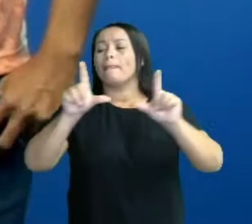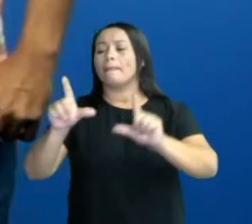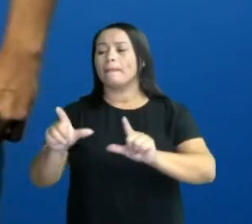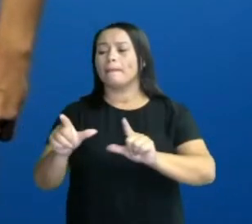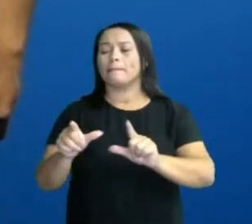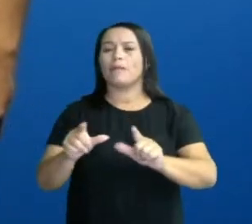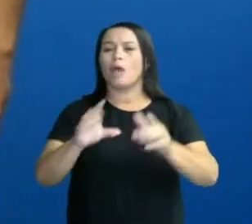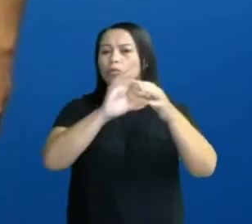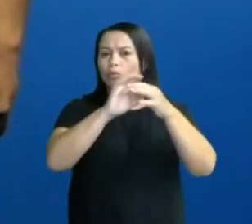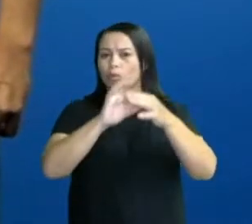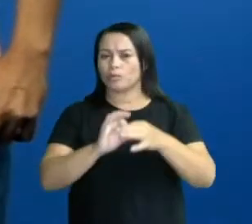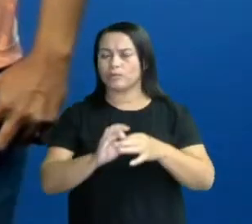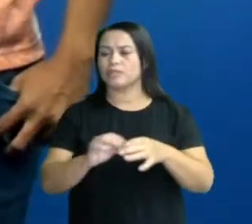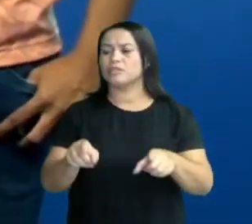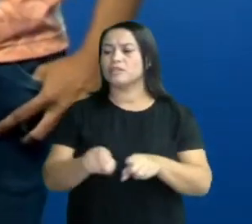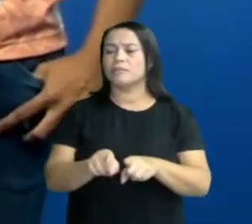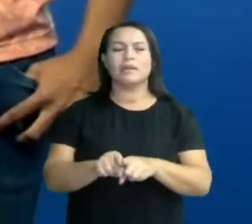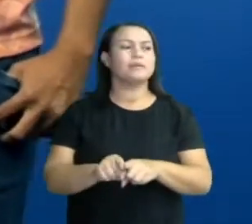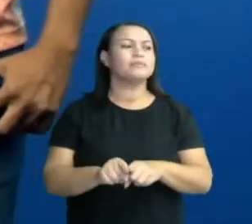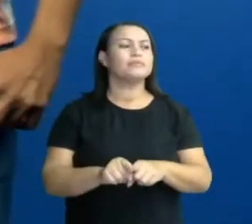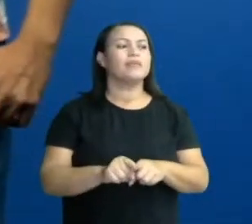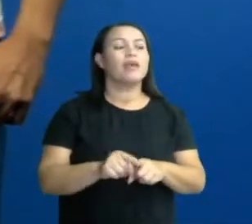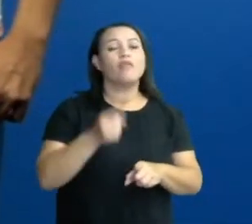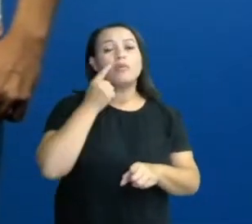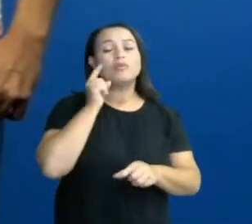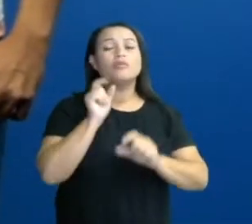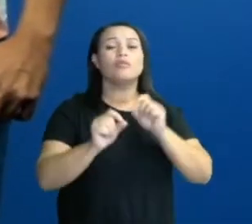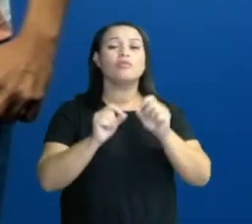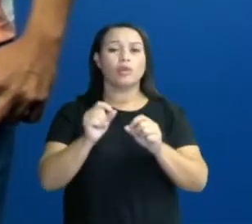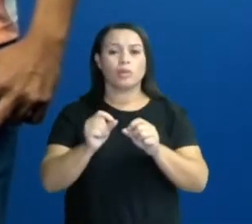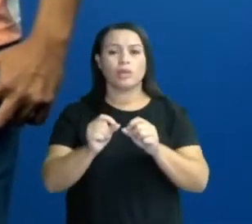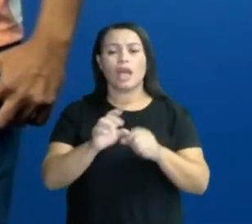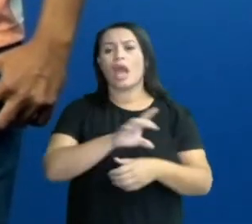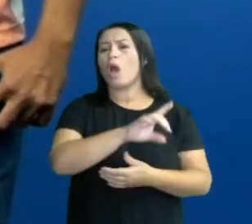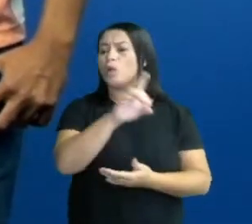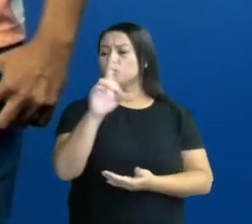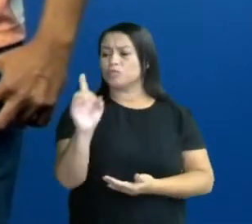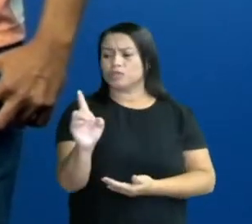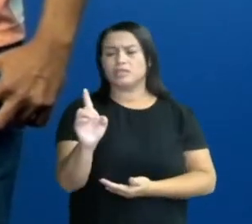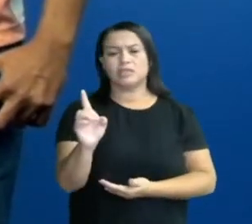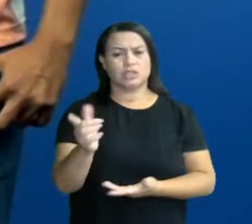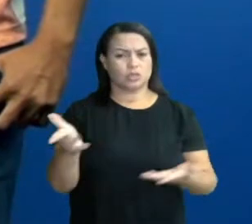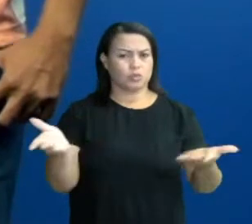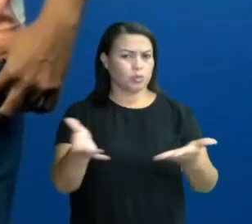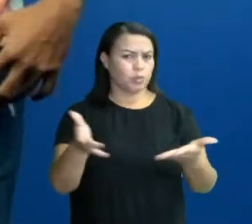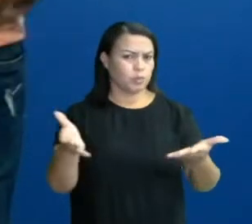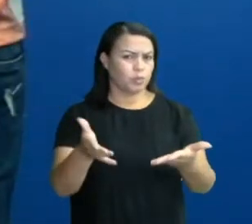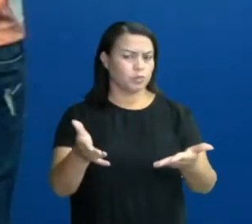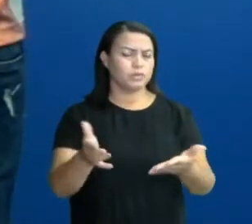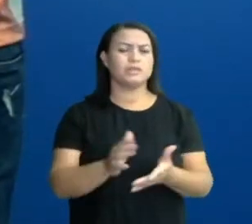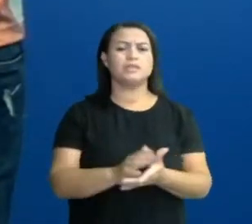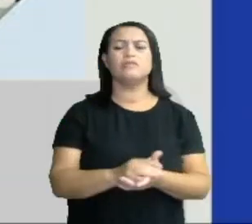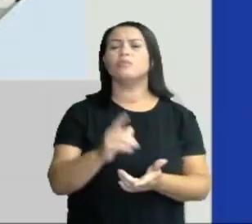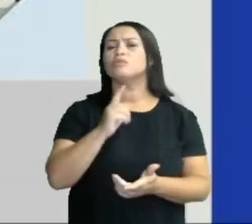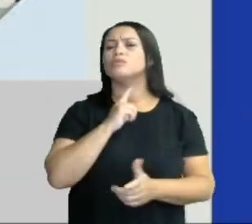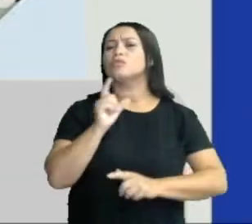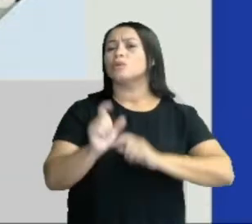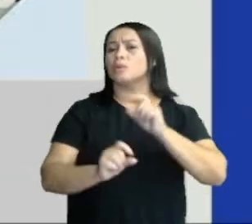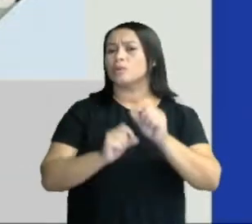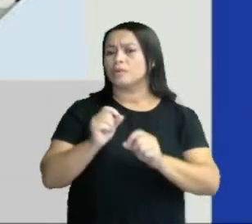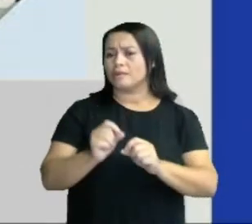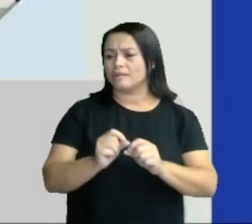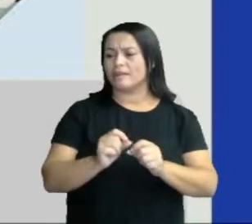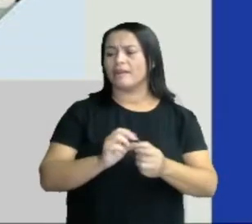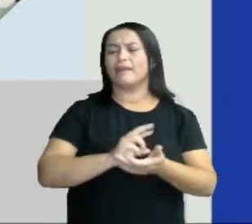ao contexto aqui da cartografia, a gente vai chegar aos dias atuais e a gente vai ter à disposição